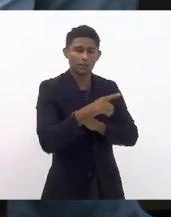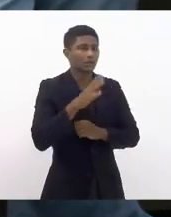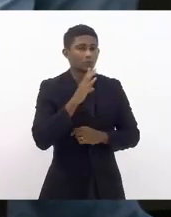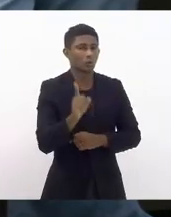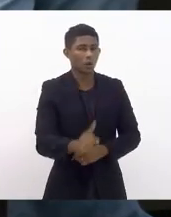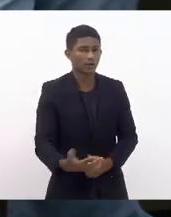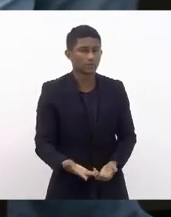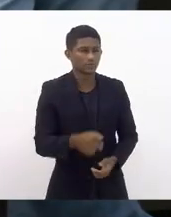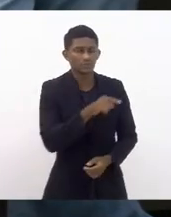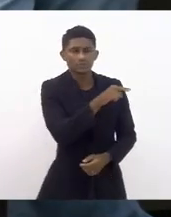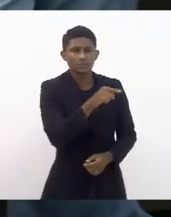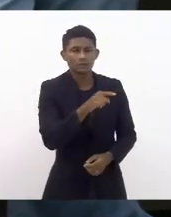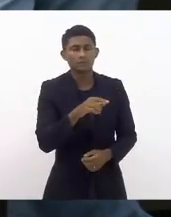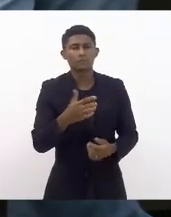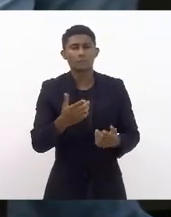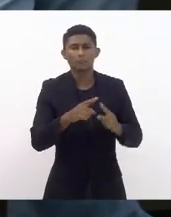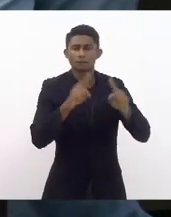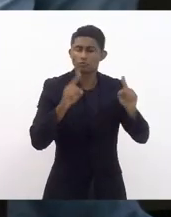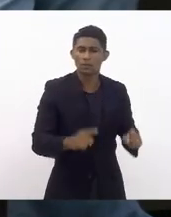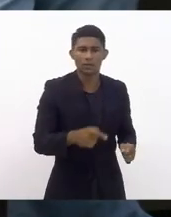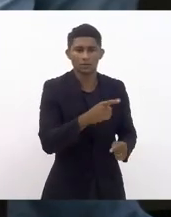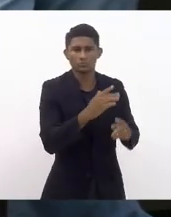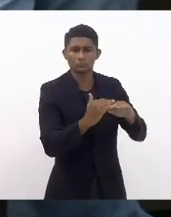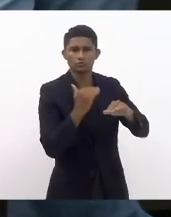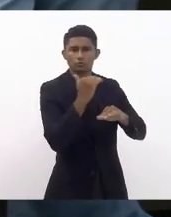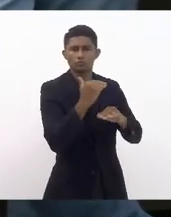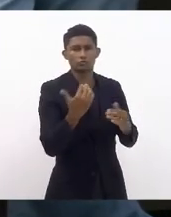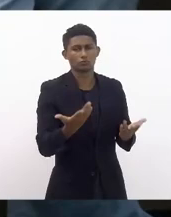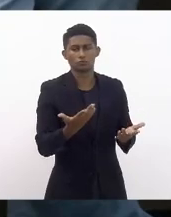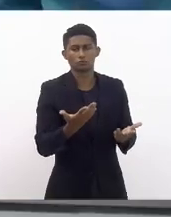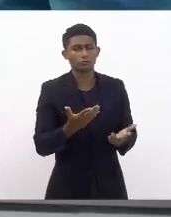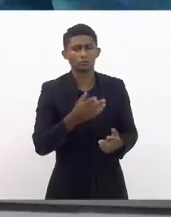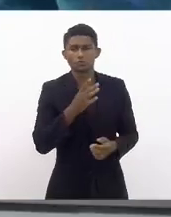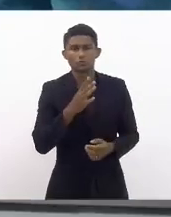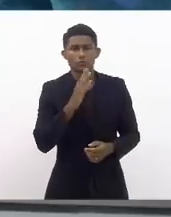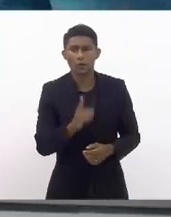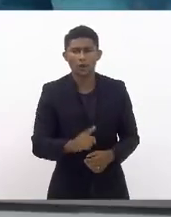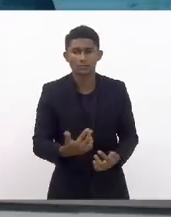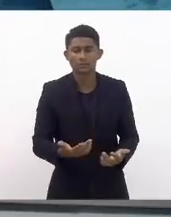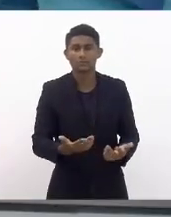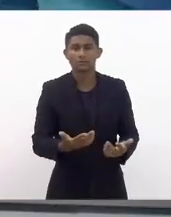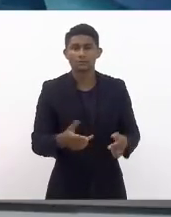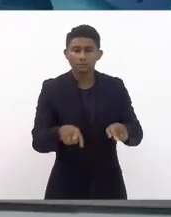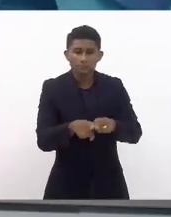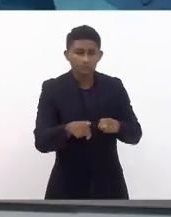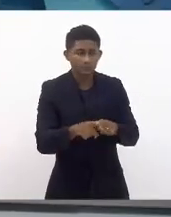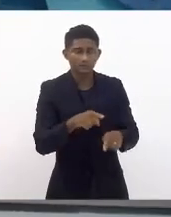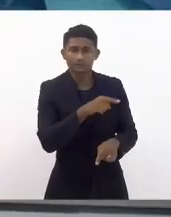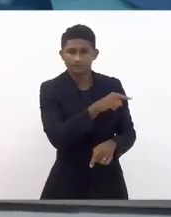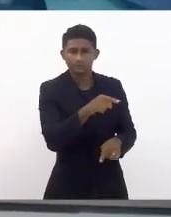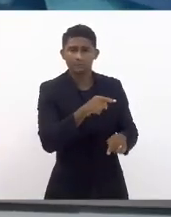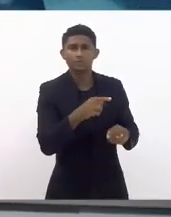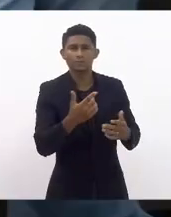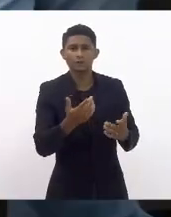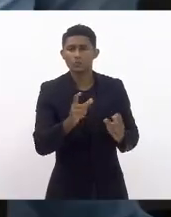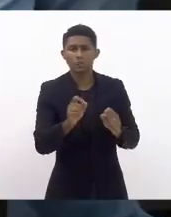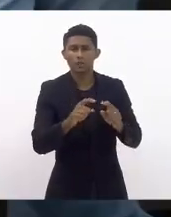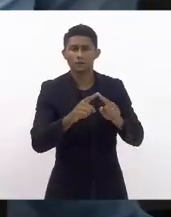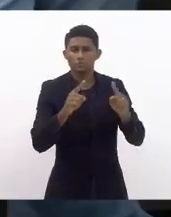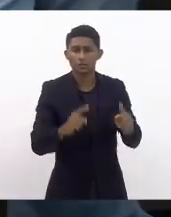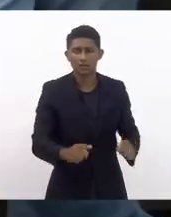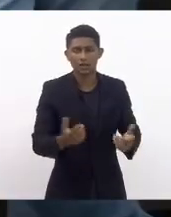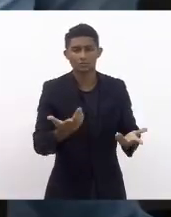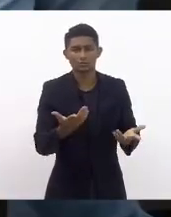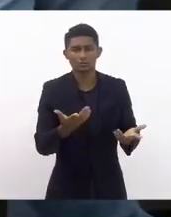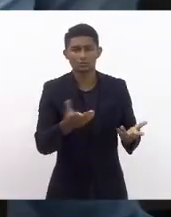de ensino superior. Não conhecem o que é um técnico universitário de nível médio. Não conhecem o que é um técnico universitário de